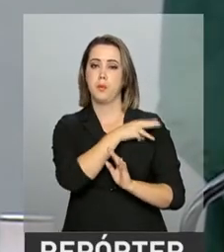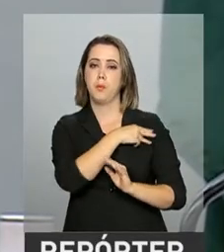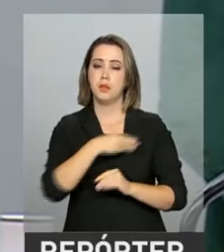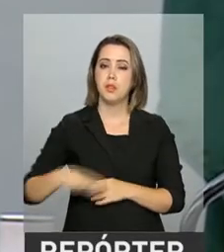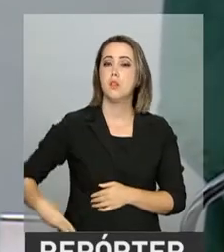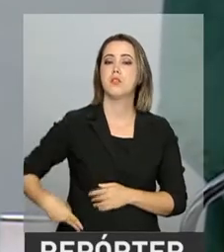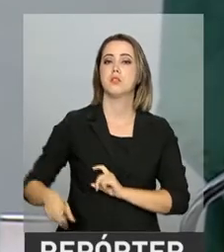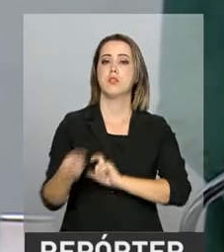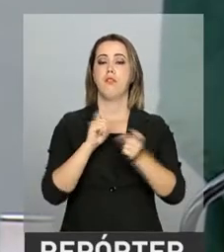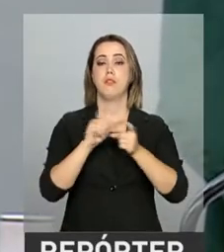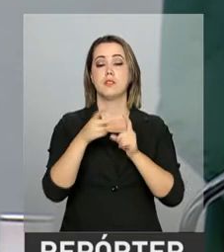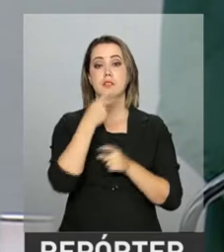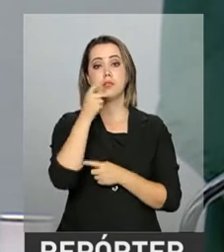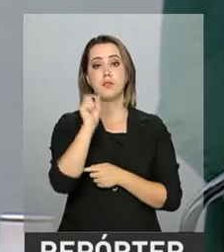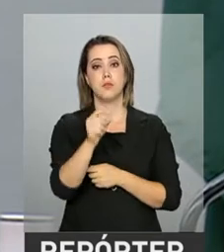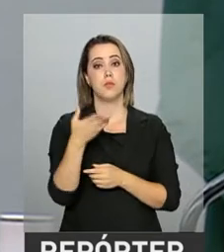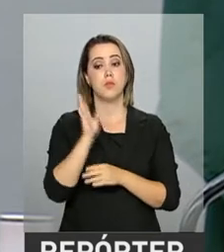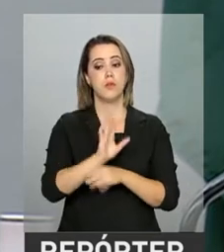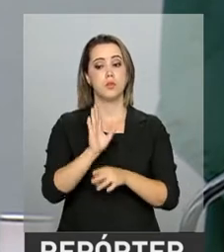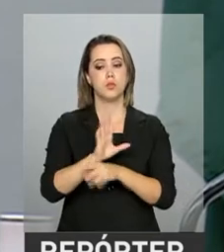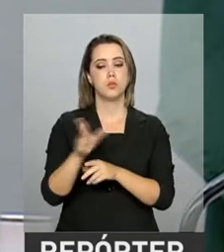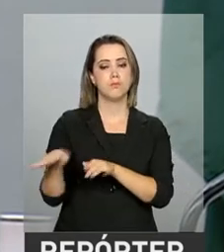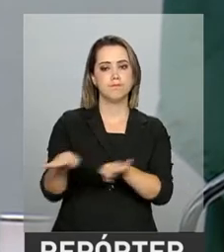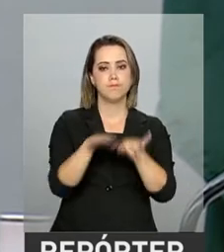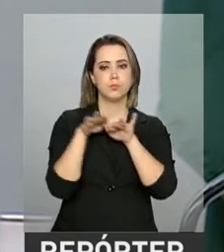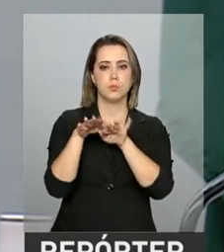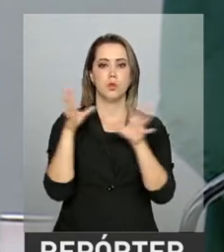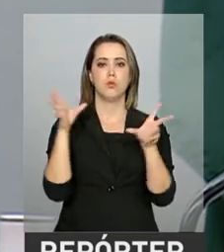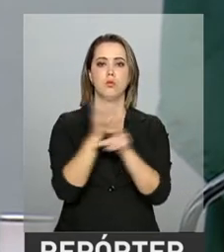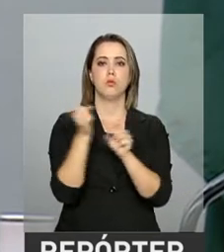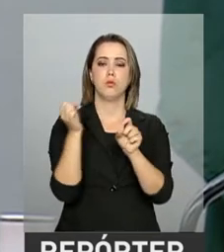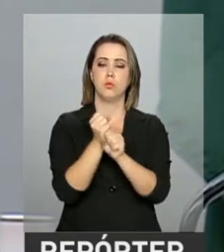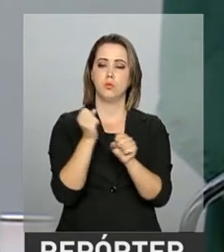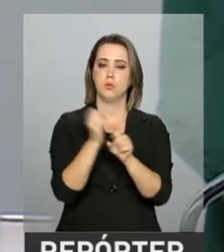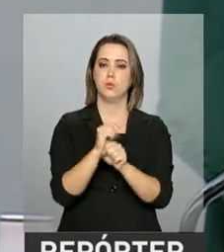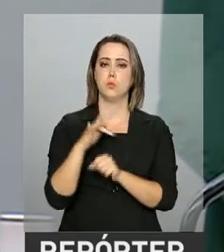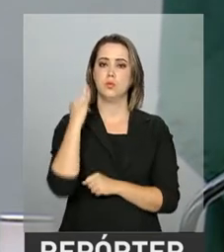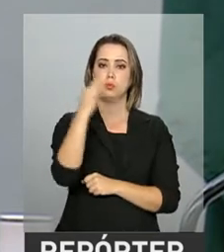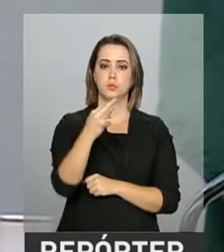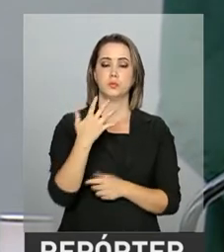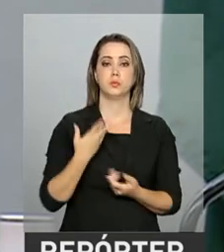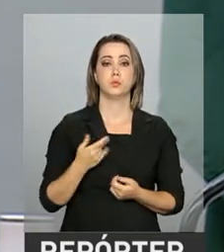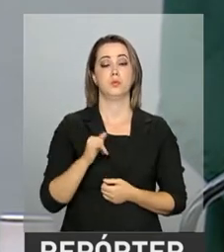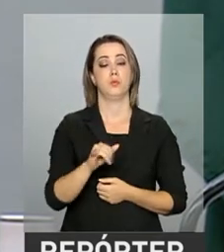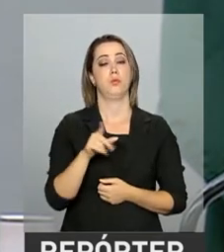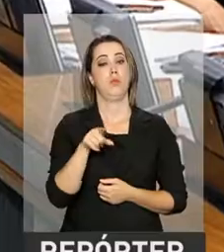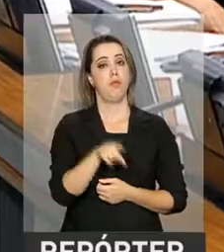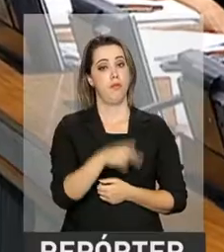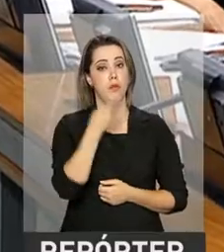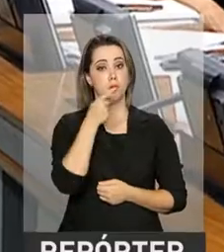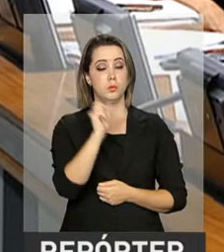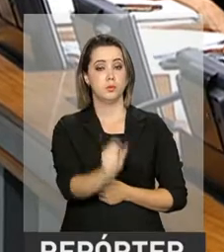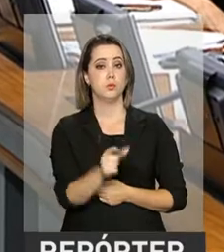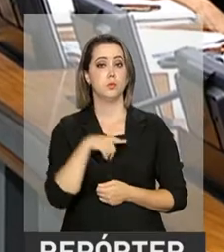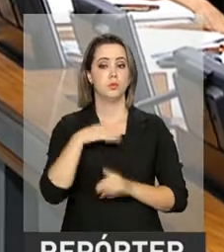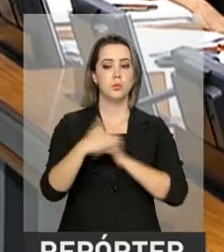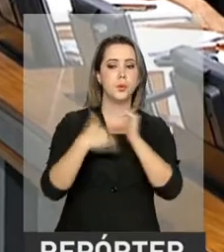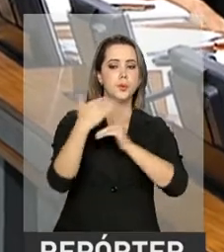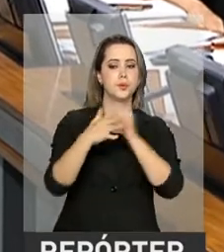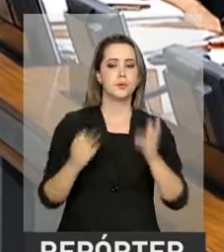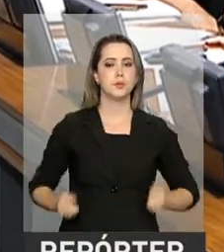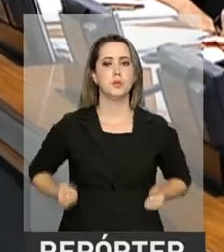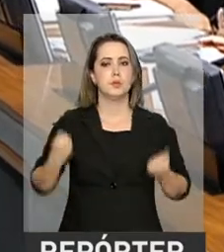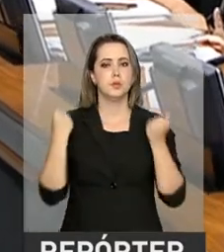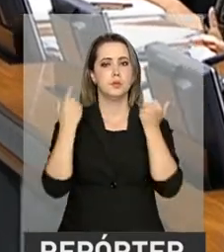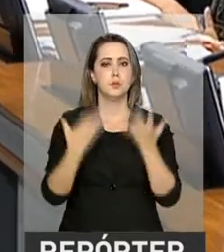que a medida vai ajudar a garantir o equilíbrio das contas públicas no futuro. Segundo Henrique Meirelles, o crescimento dos